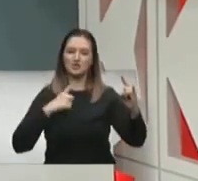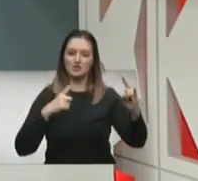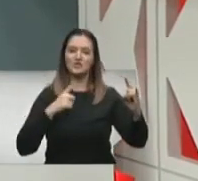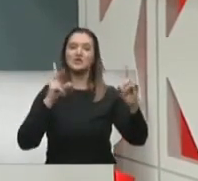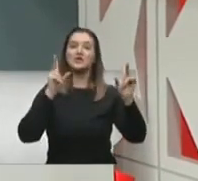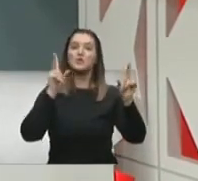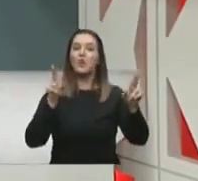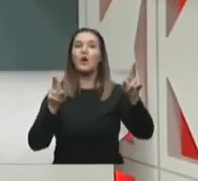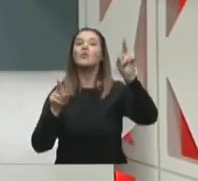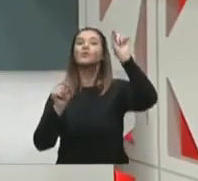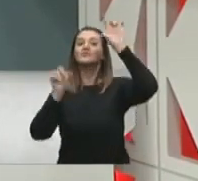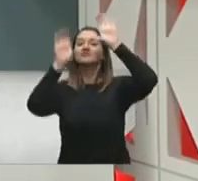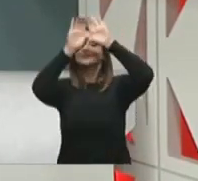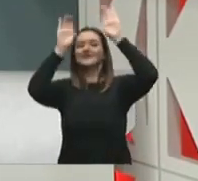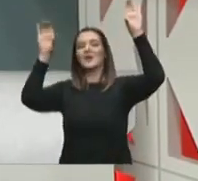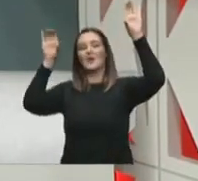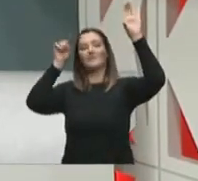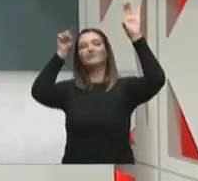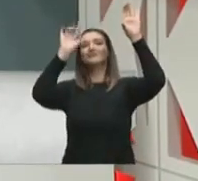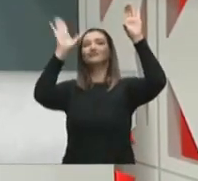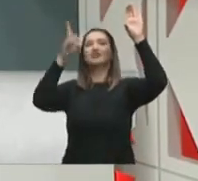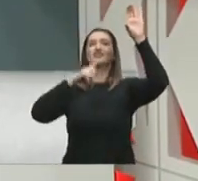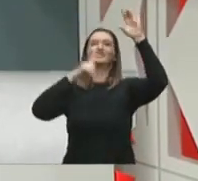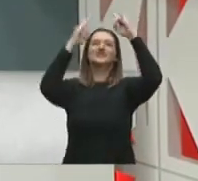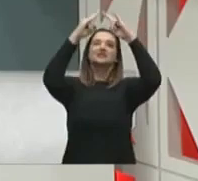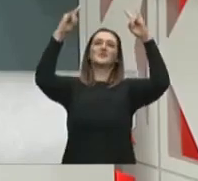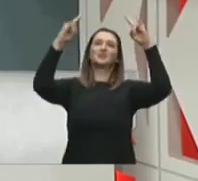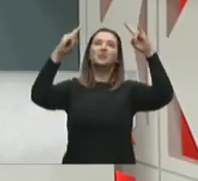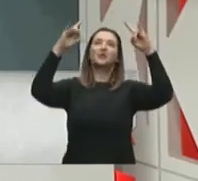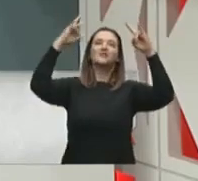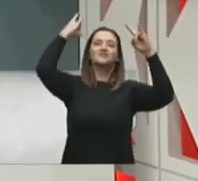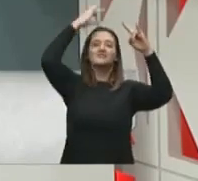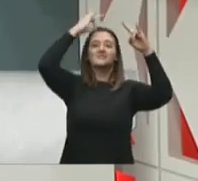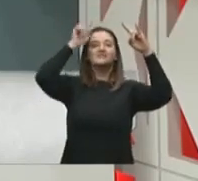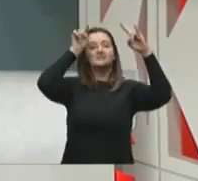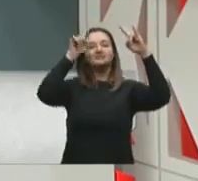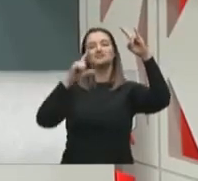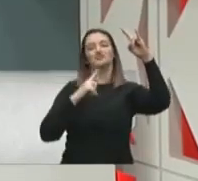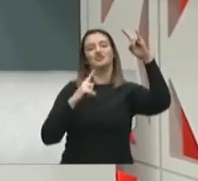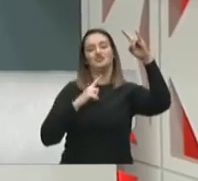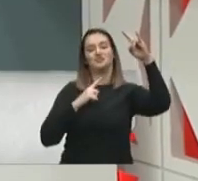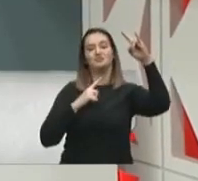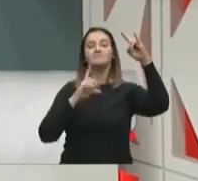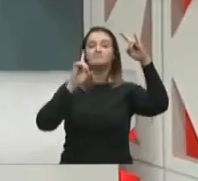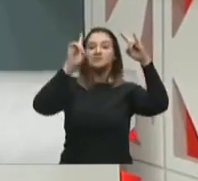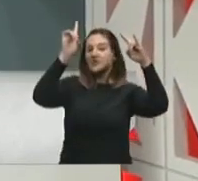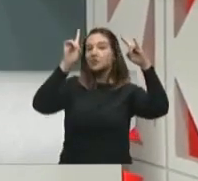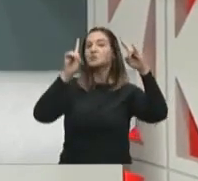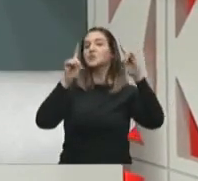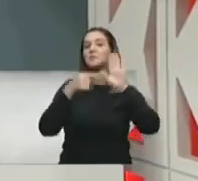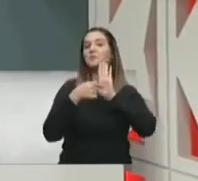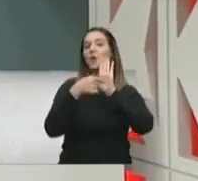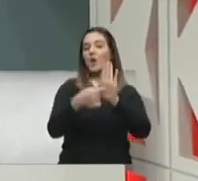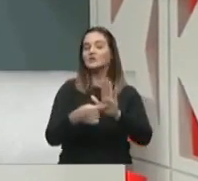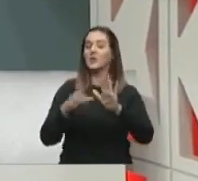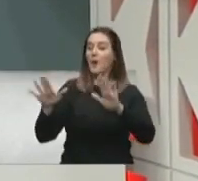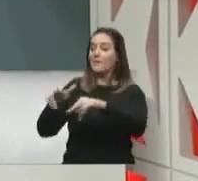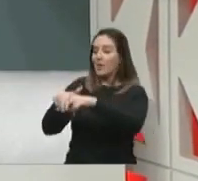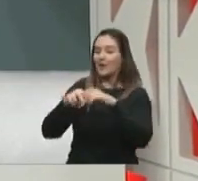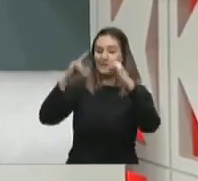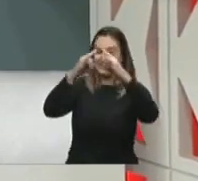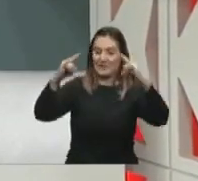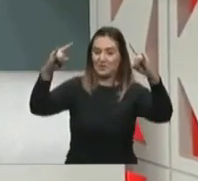uma cópia, era uma réplica do santuário celestial. E aí Deus está mostrando o seguinte: através do santuário,